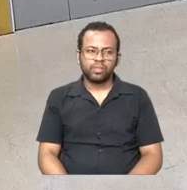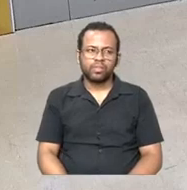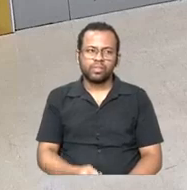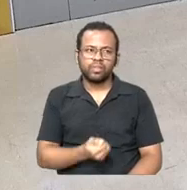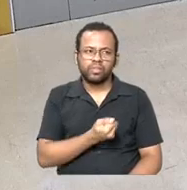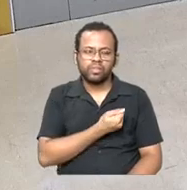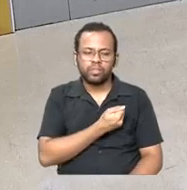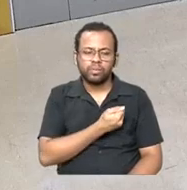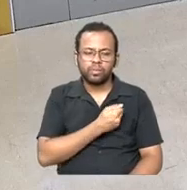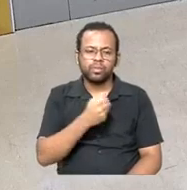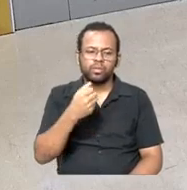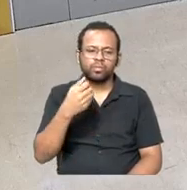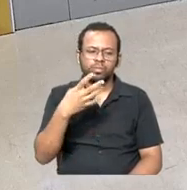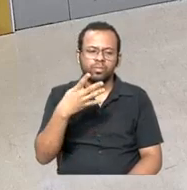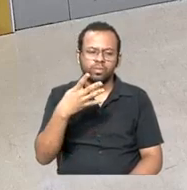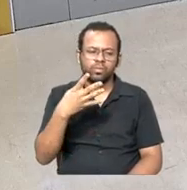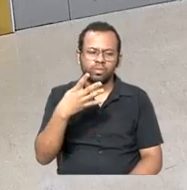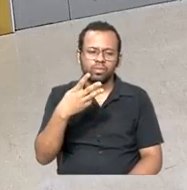34